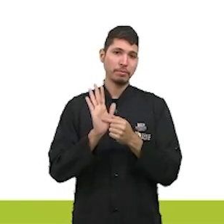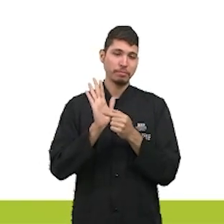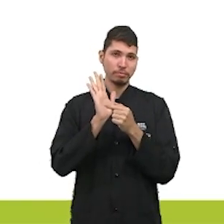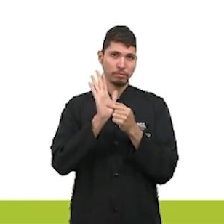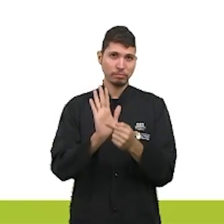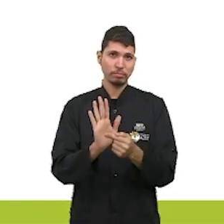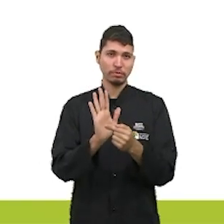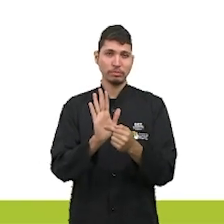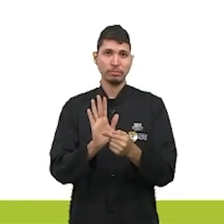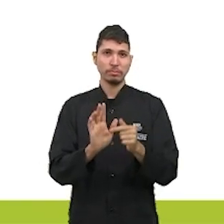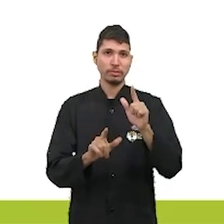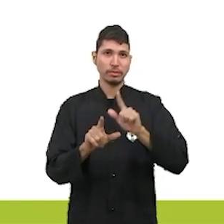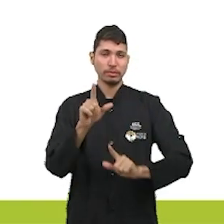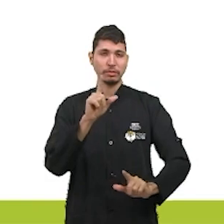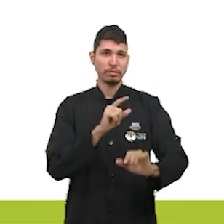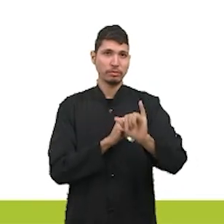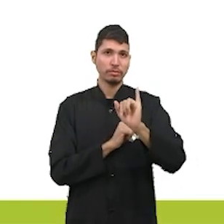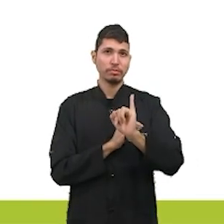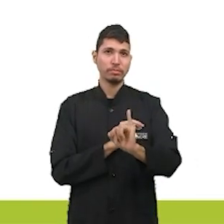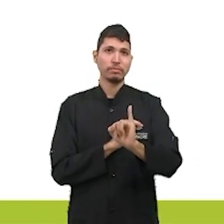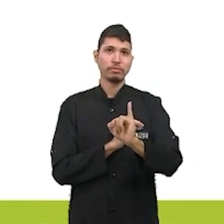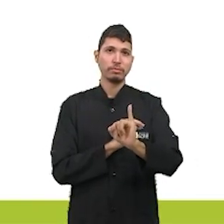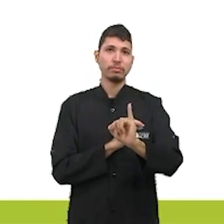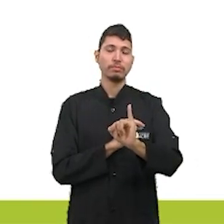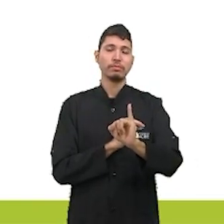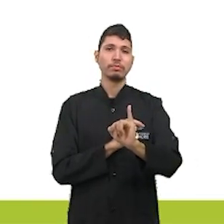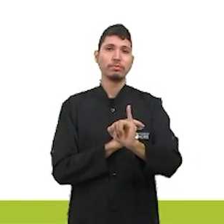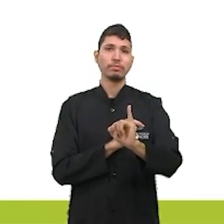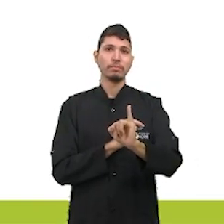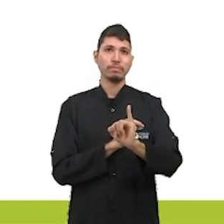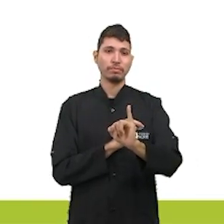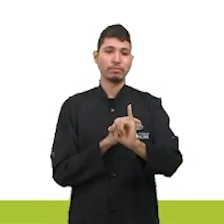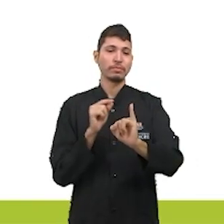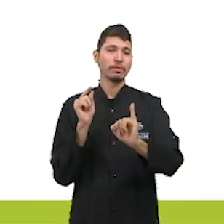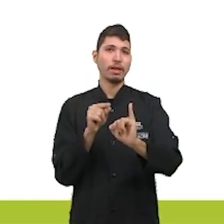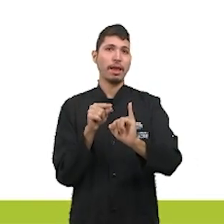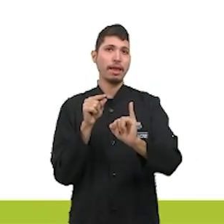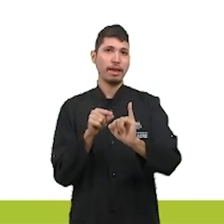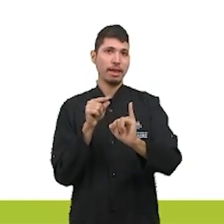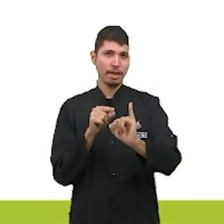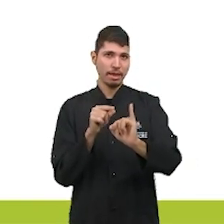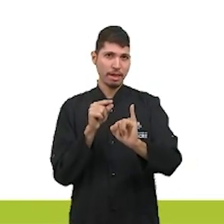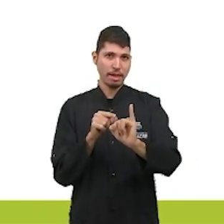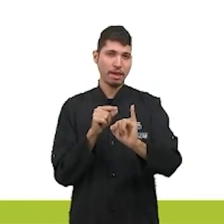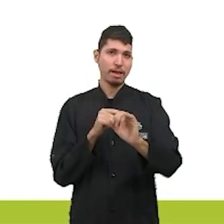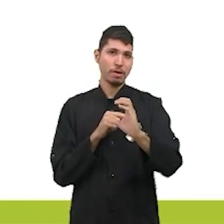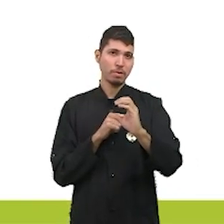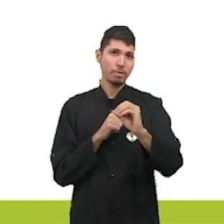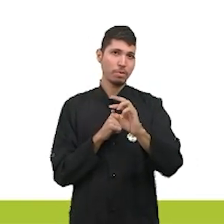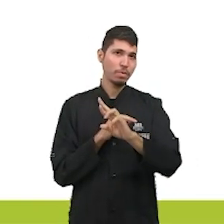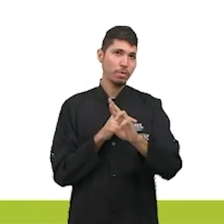I. Então, o que a gente vê aqui com o símbolo I, eu estou falando da corrente elétrica, ok?